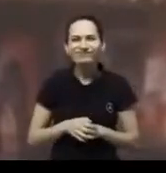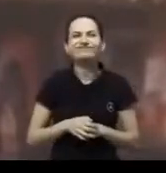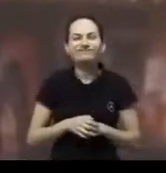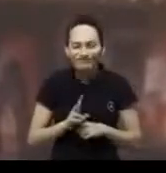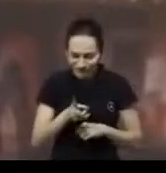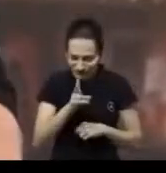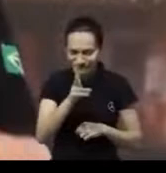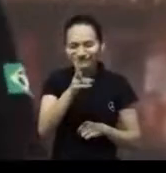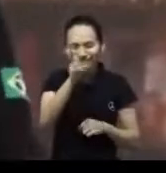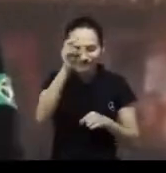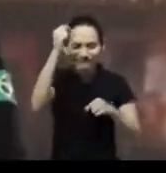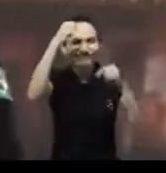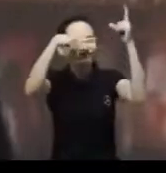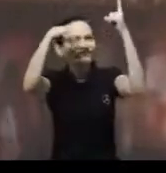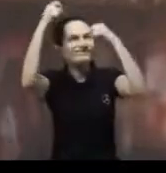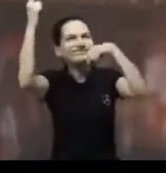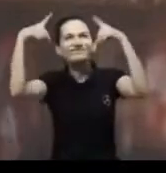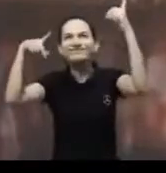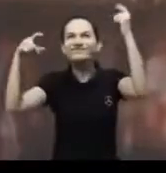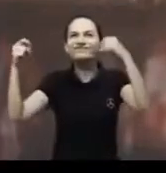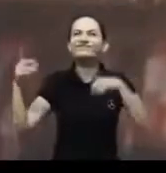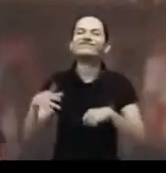E aí